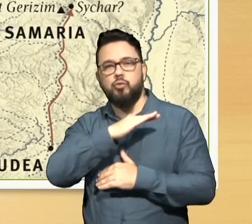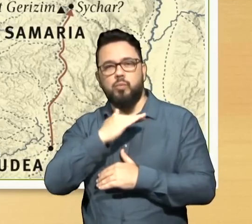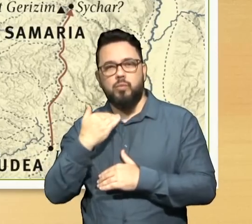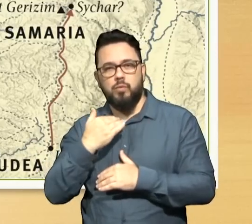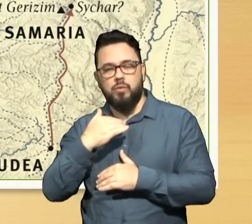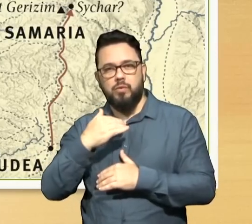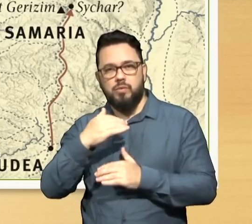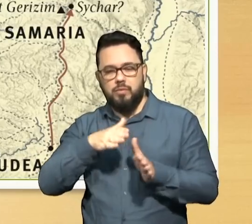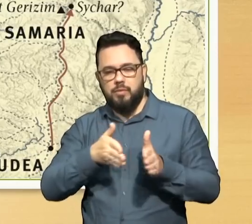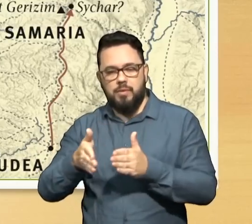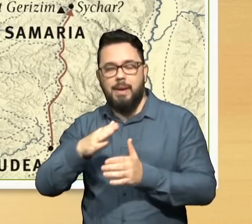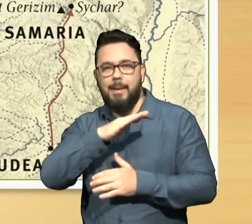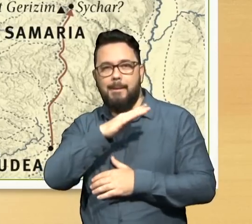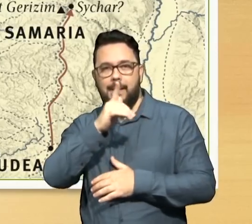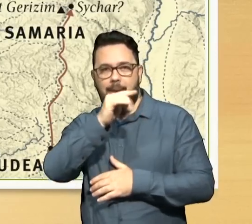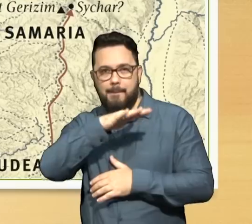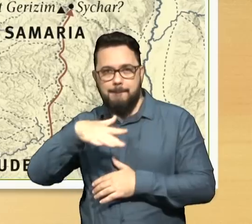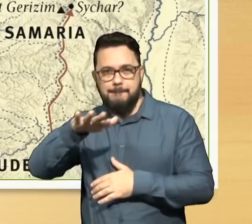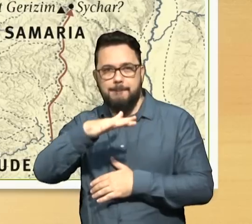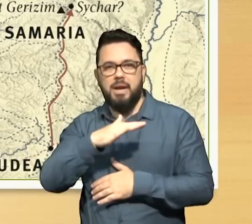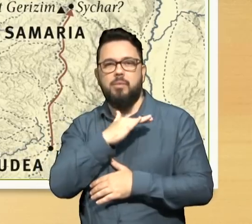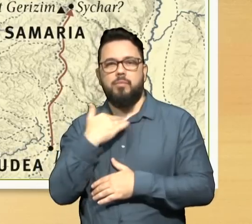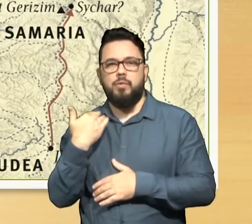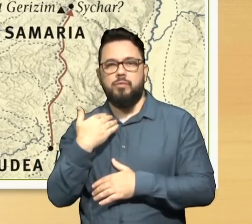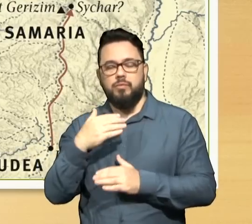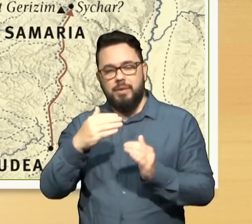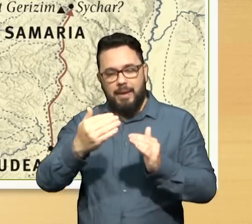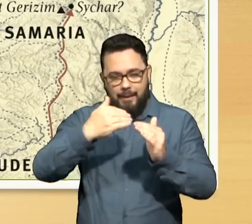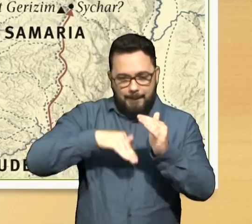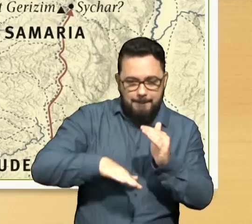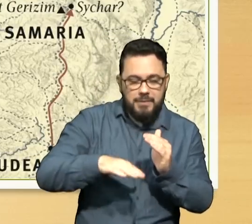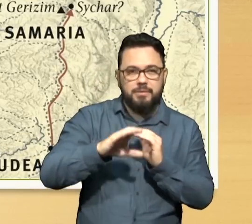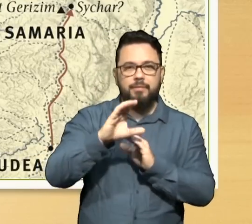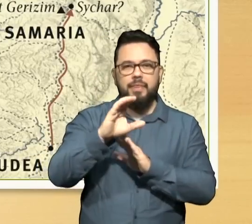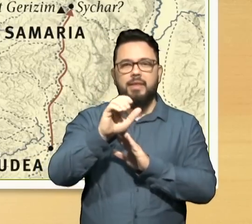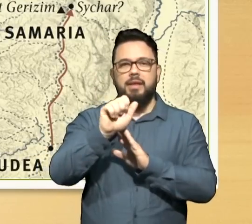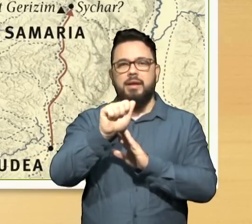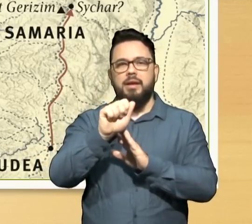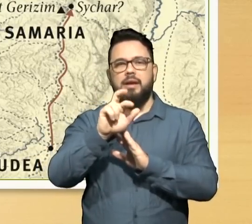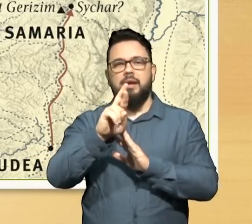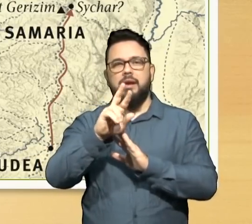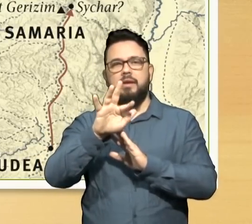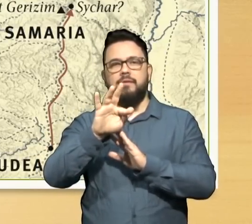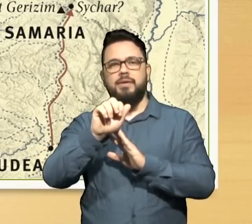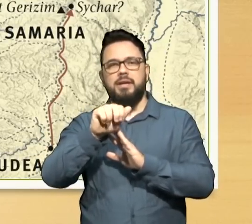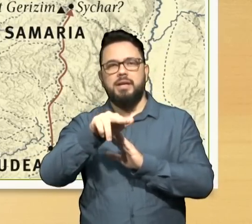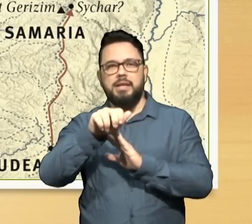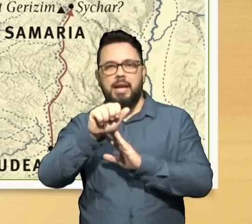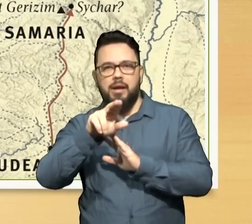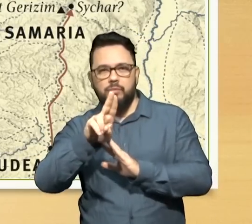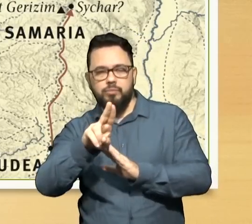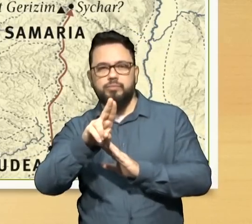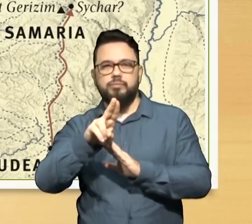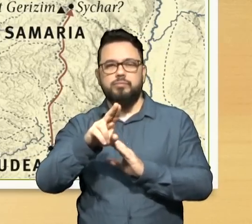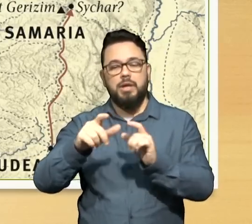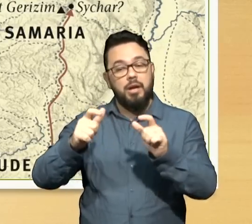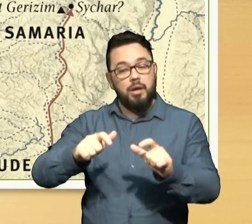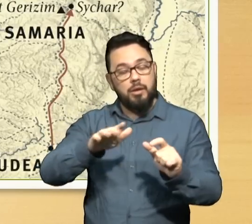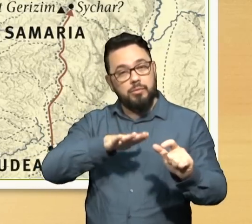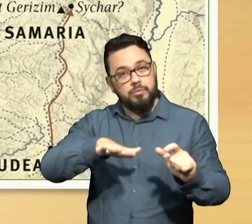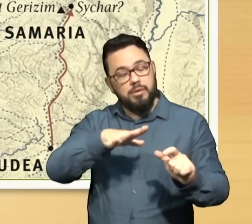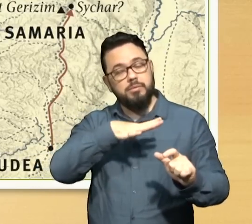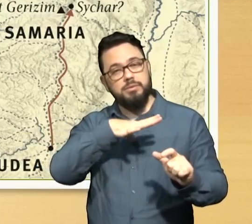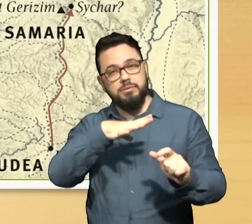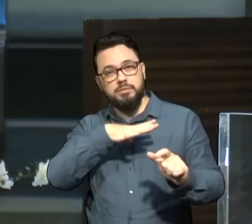entorno do mar da Galileia o nome Cafarnaum está escrito capernaum capernaum ou Cafarnaum é uma